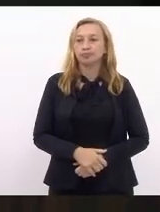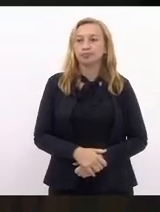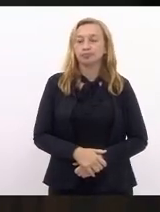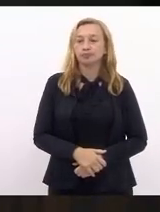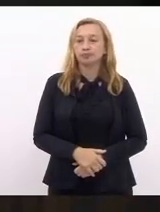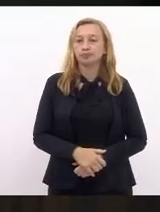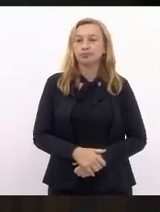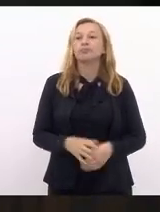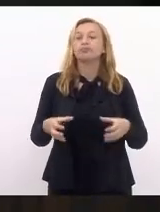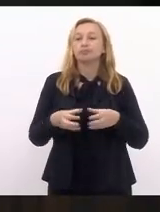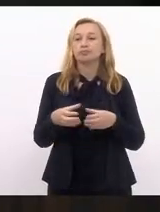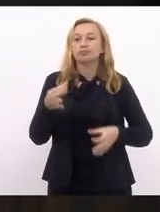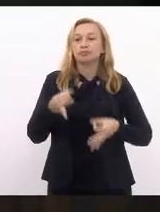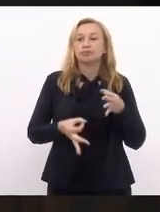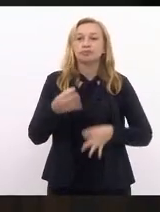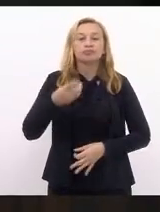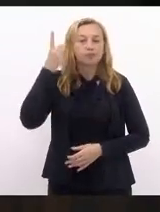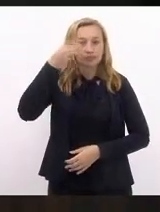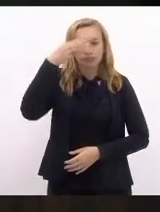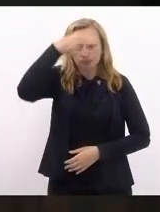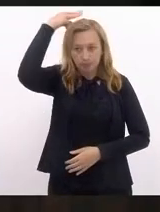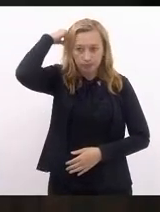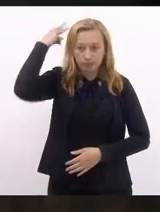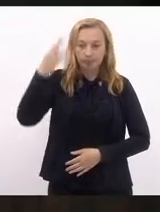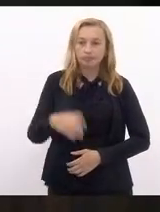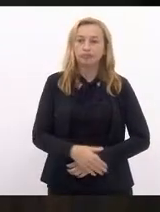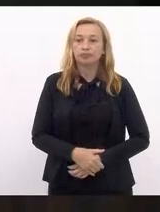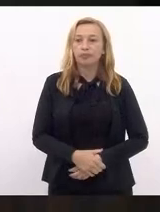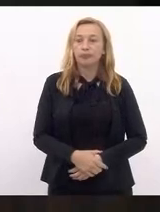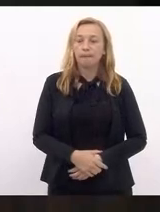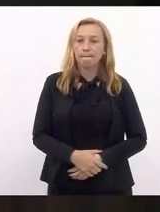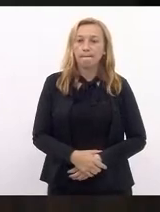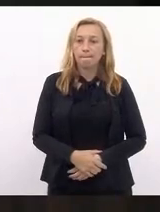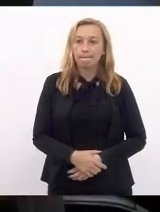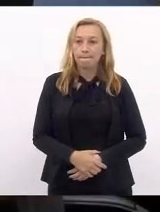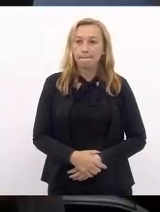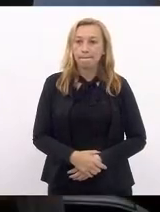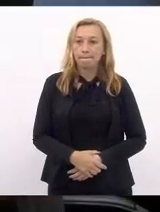de parecer pela conversão do coração visitado mas padeiro é